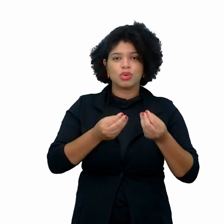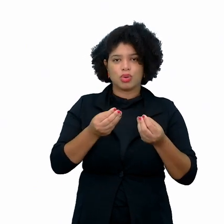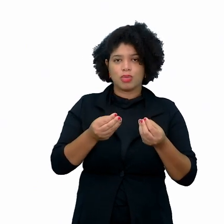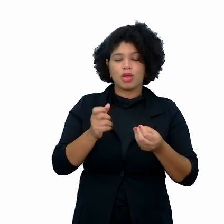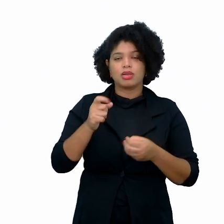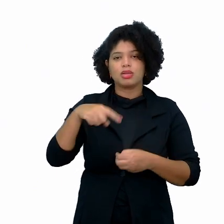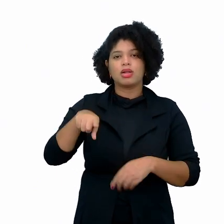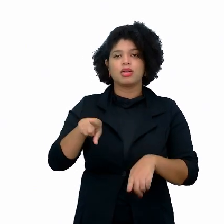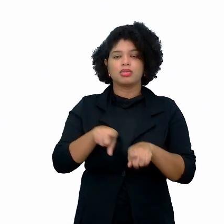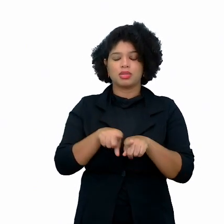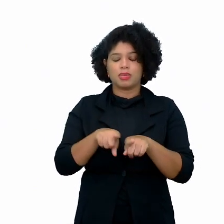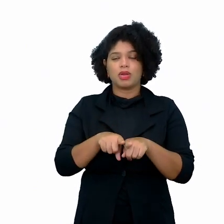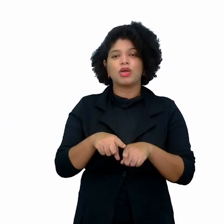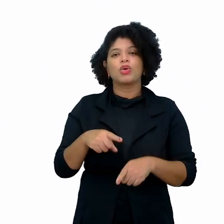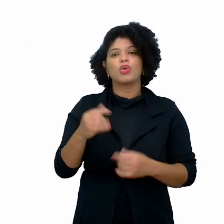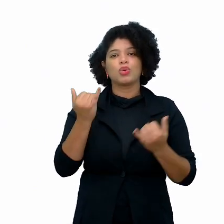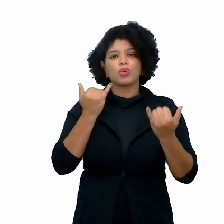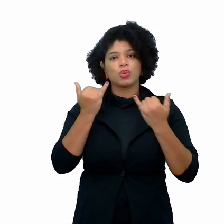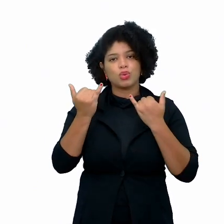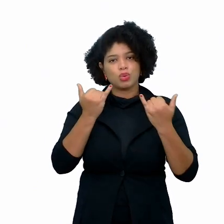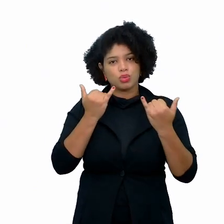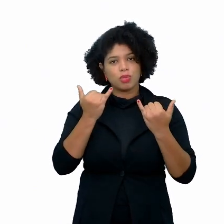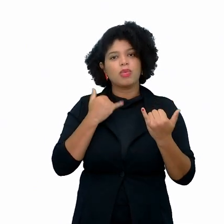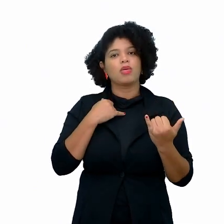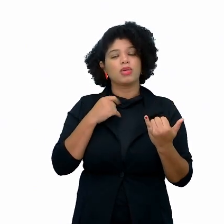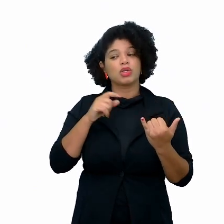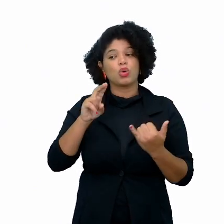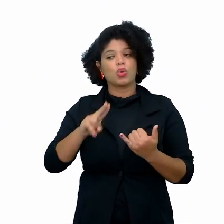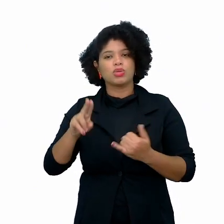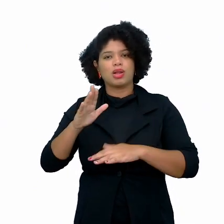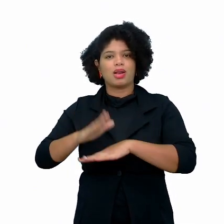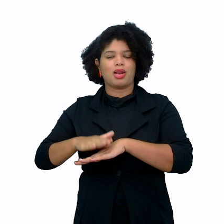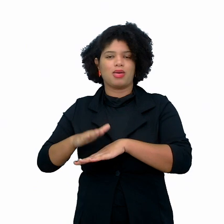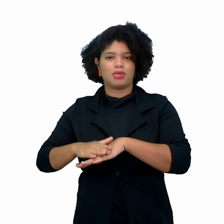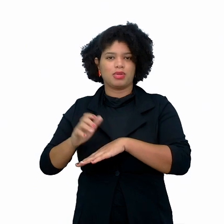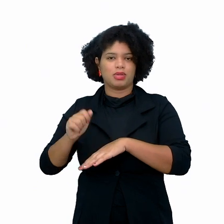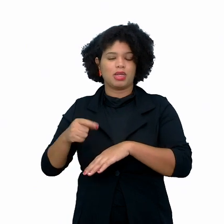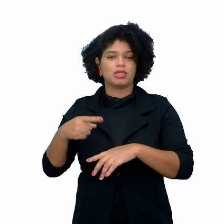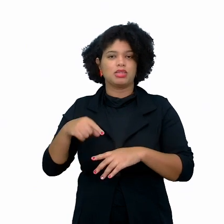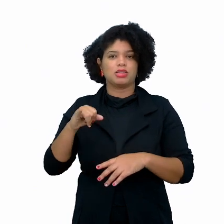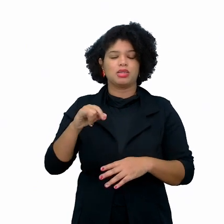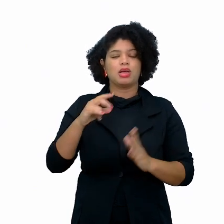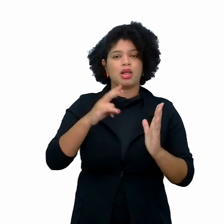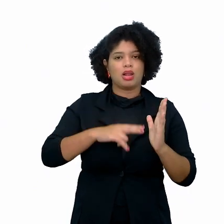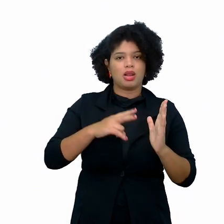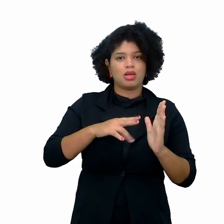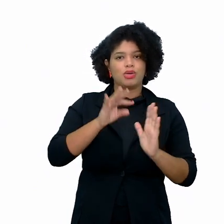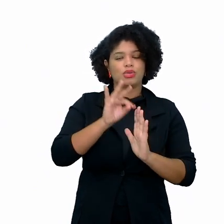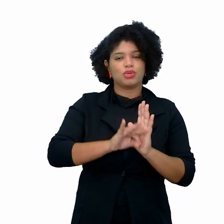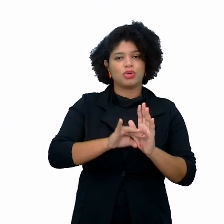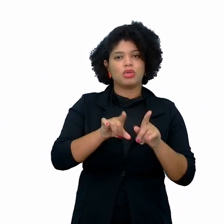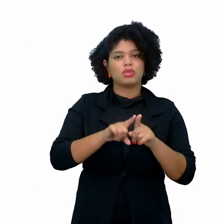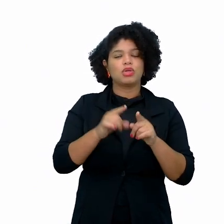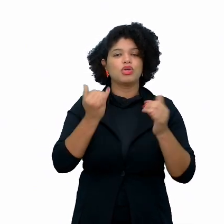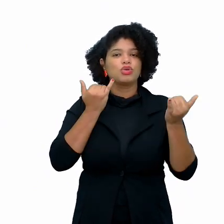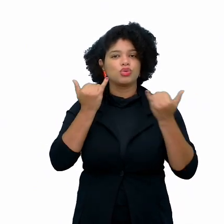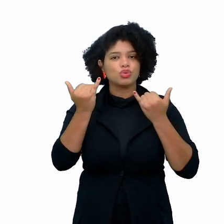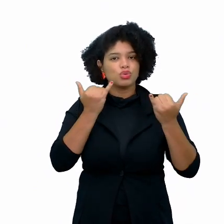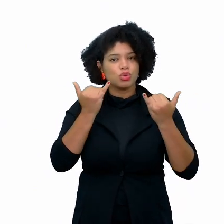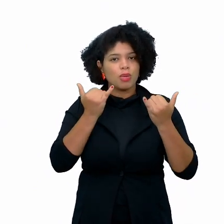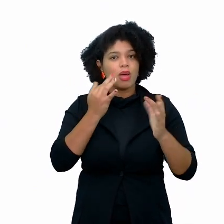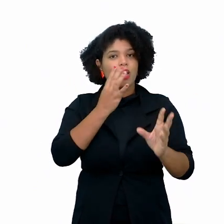que colocar esse conhecimento em jogo. Ao lerem os textos e buscarem as